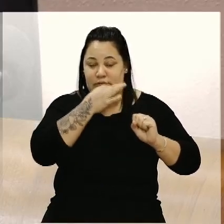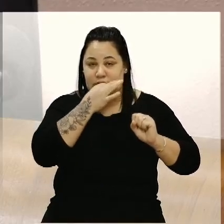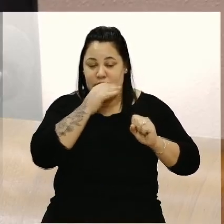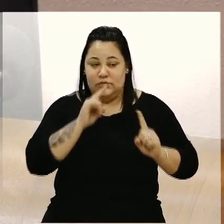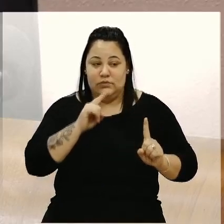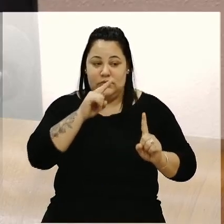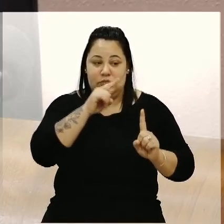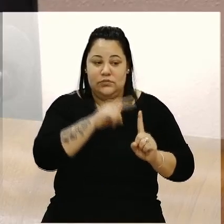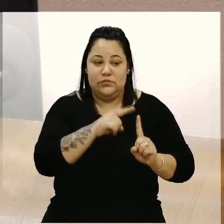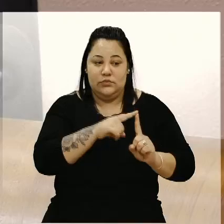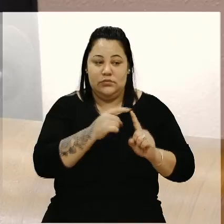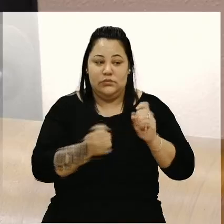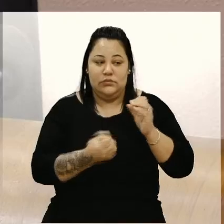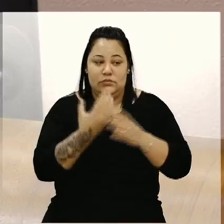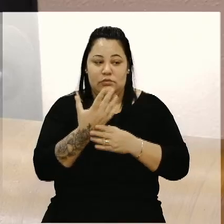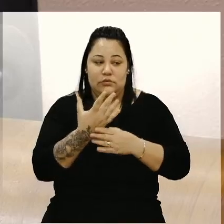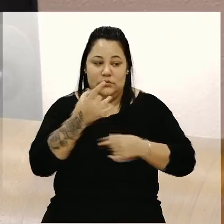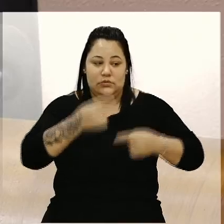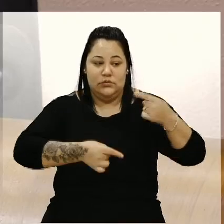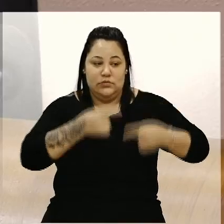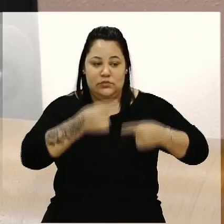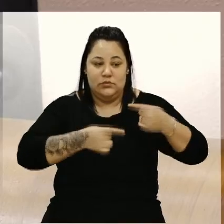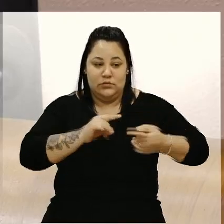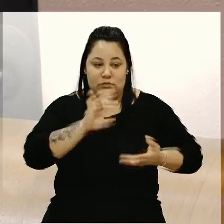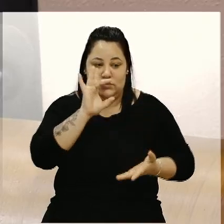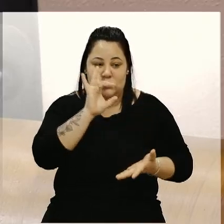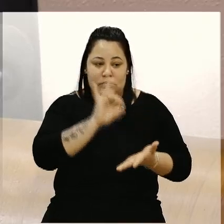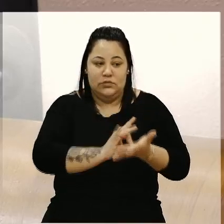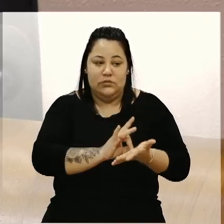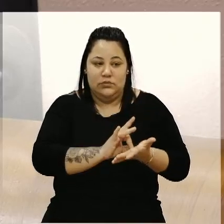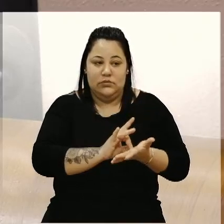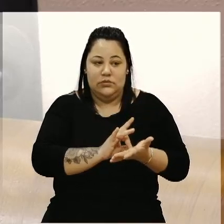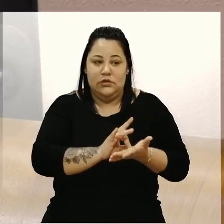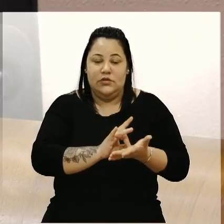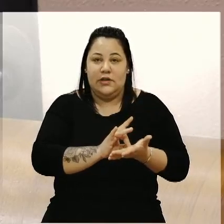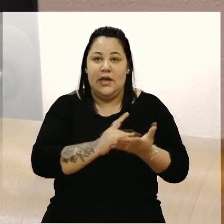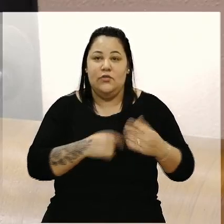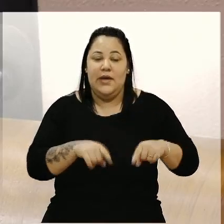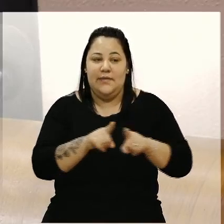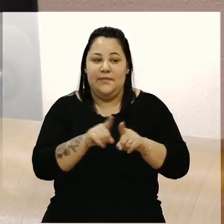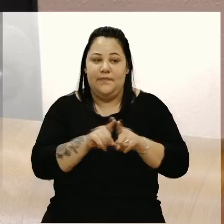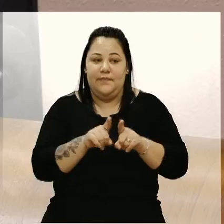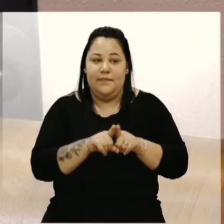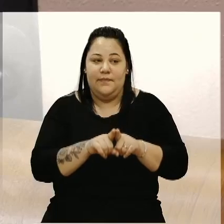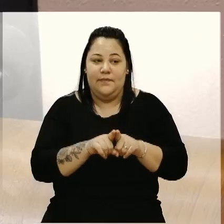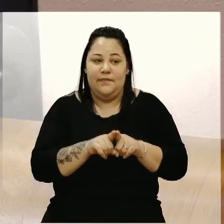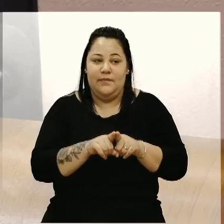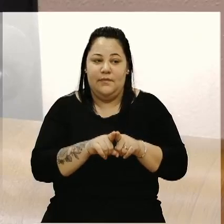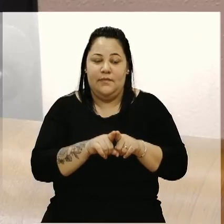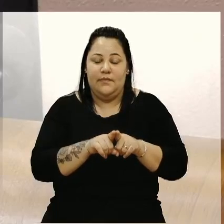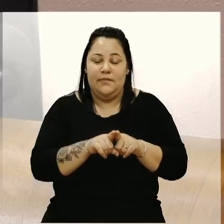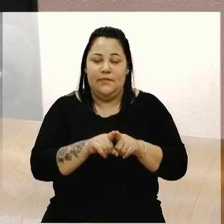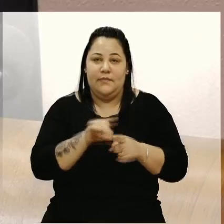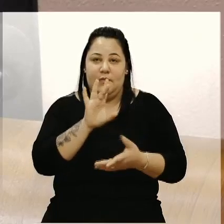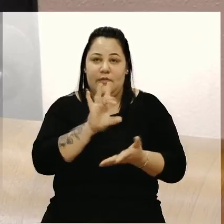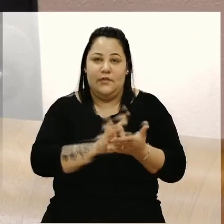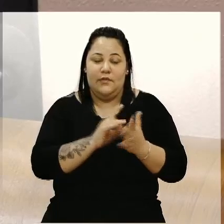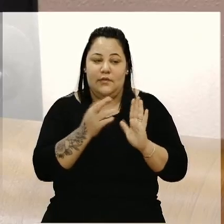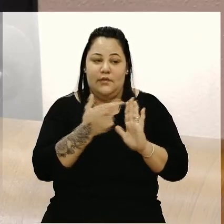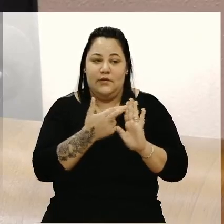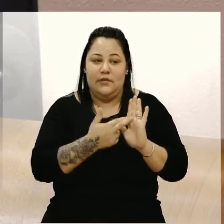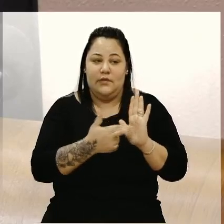promover o debate, desenvolver e implementar políticas públicas voltadas para o fortalecimento, regularização